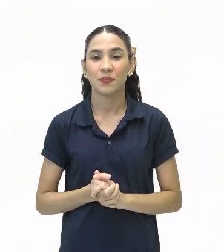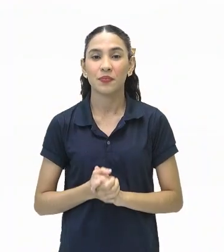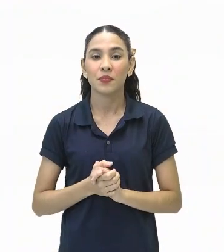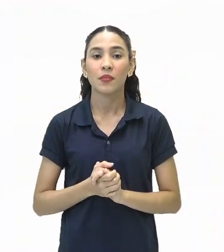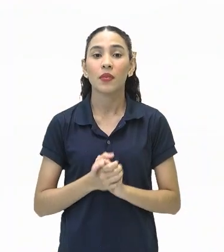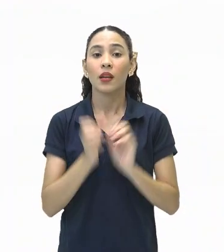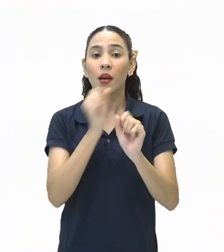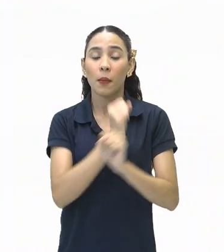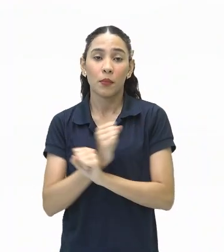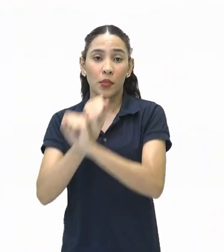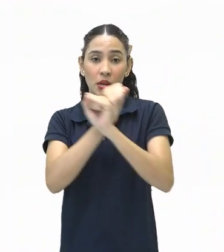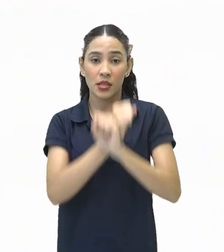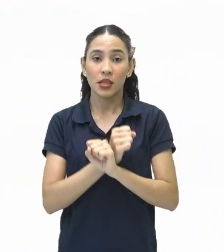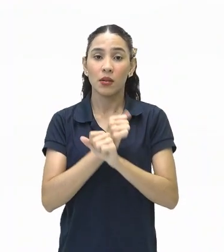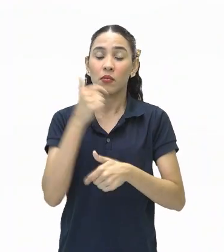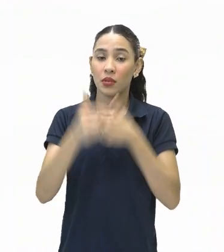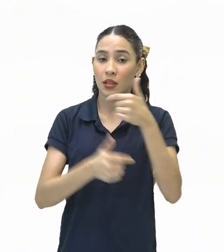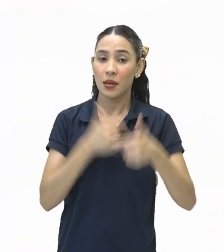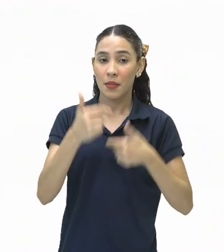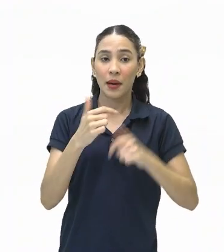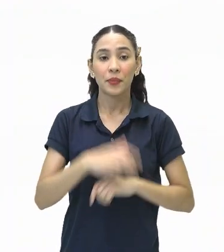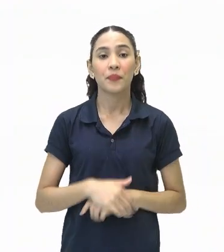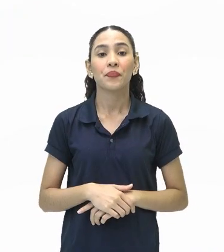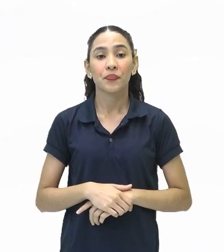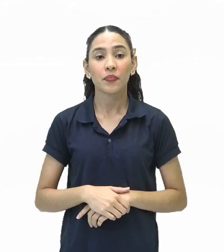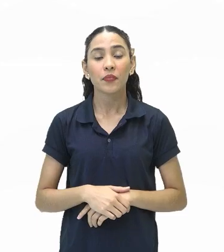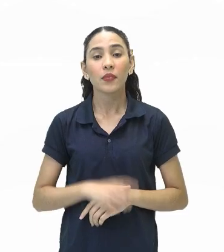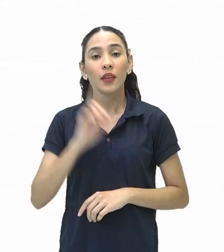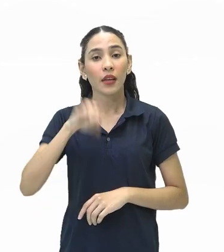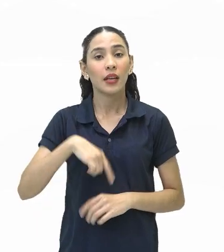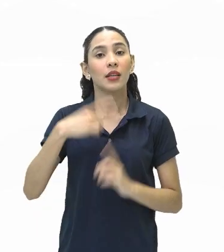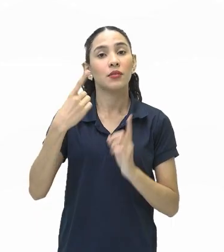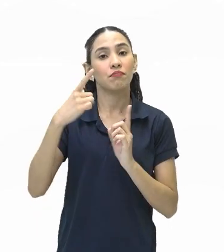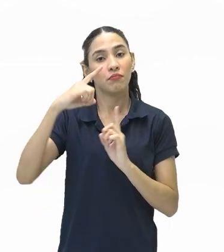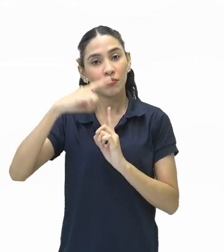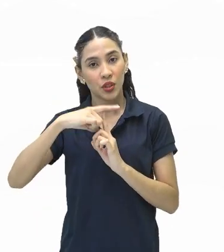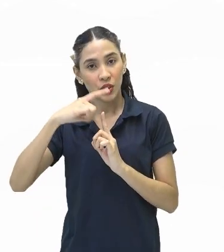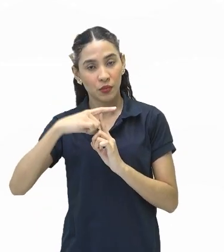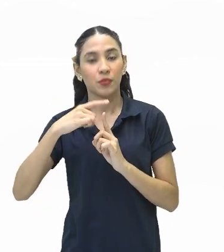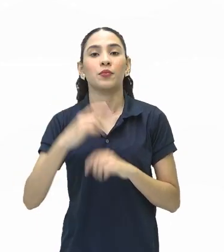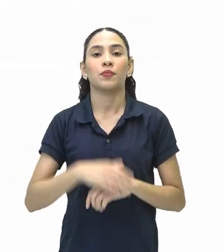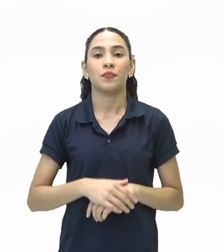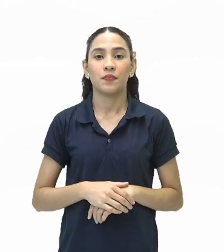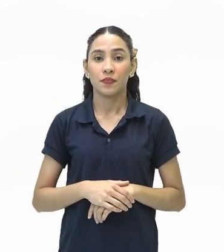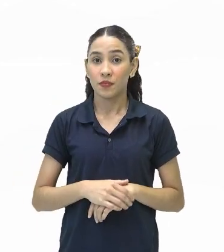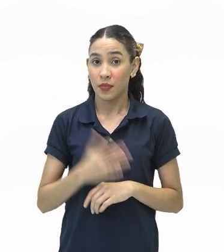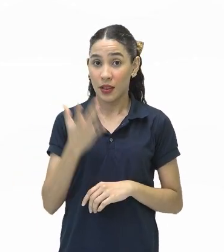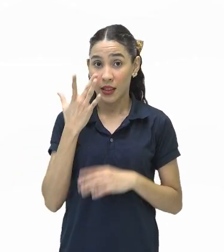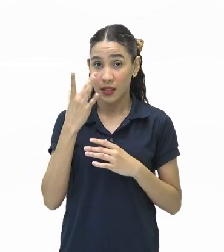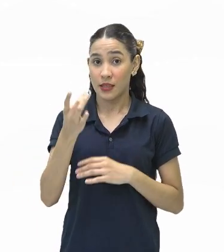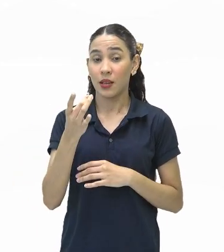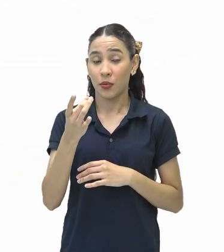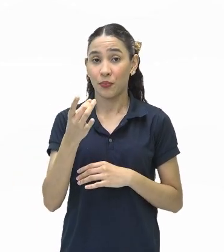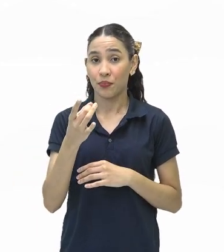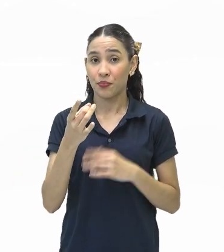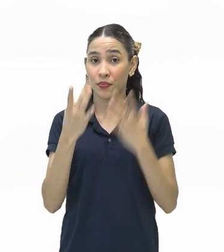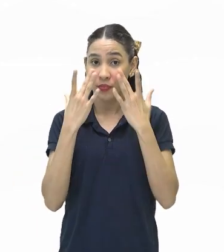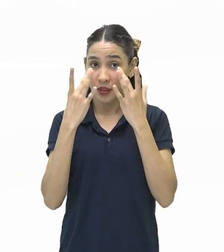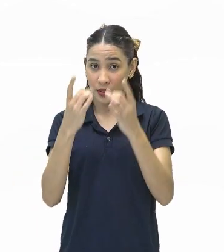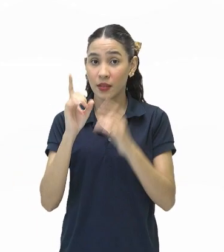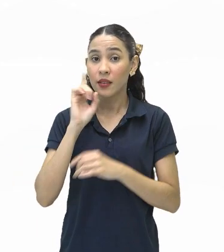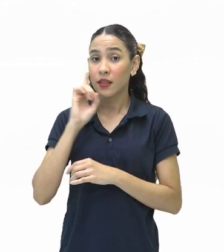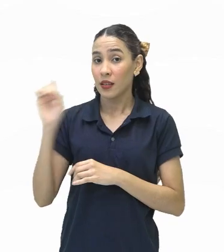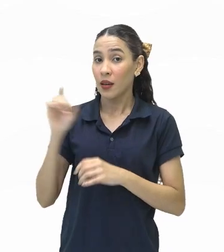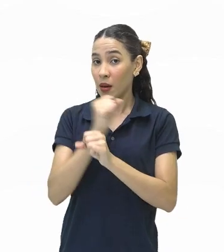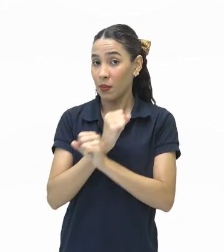a proteção ao trabalho é uma das formas, vejam bem, olha a frase aqui,